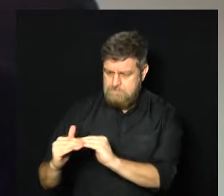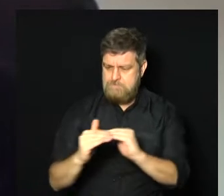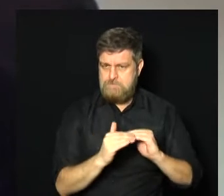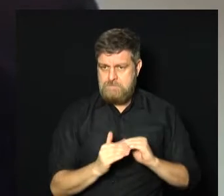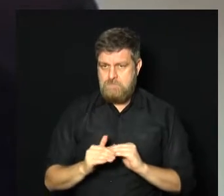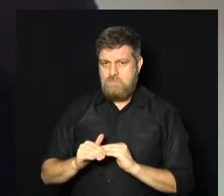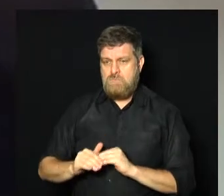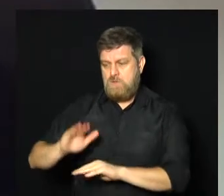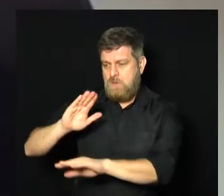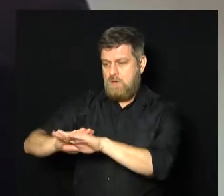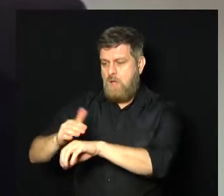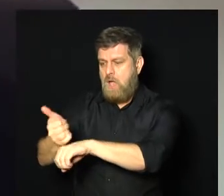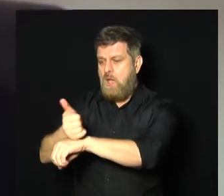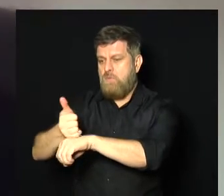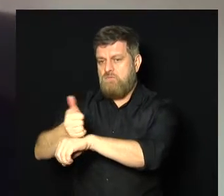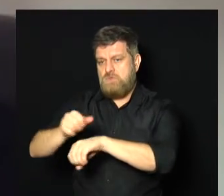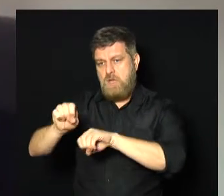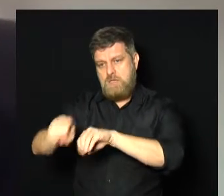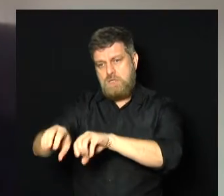educação.